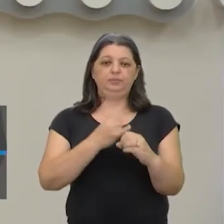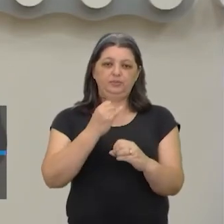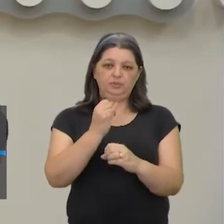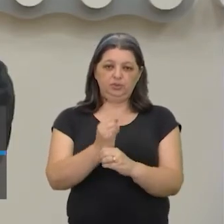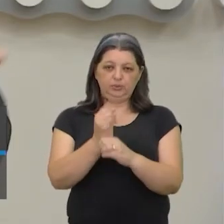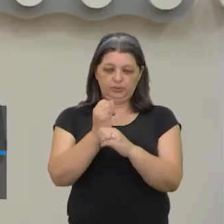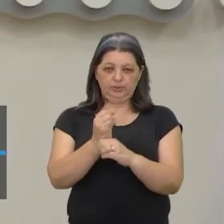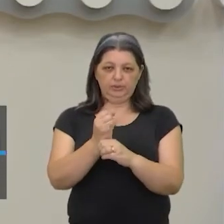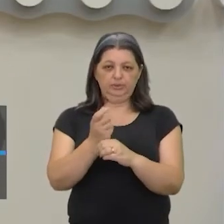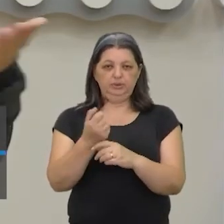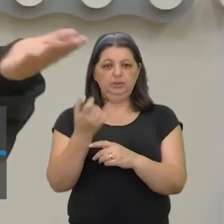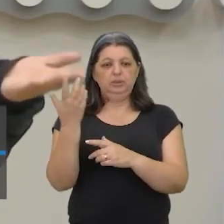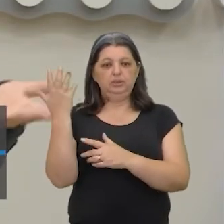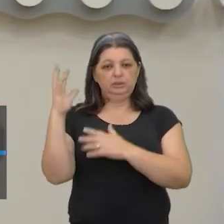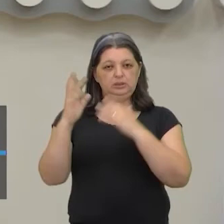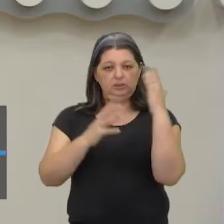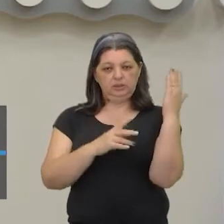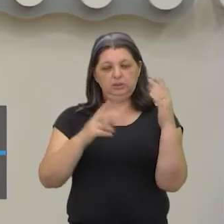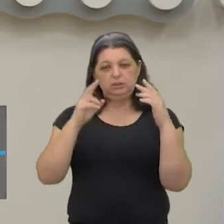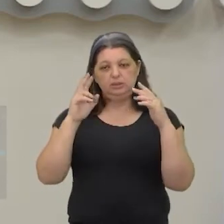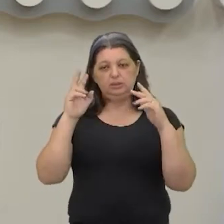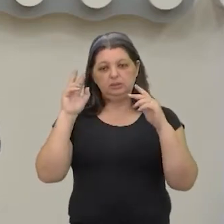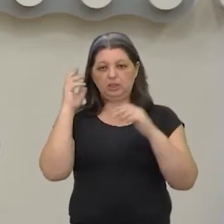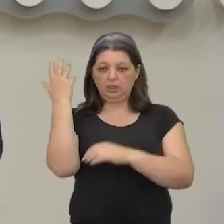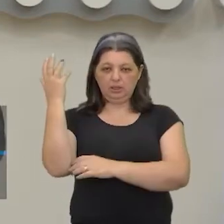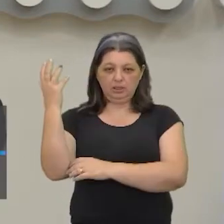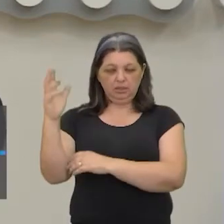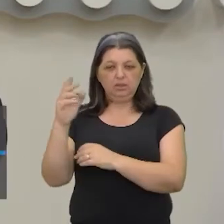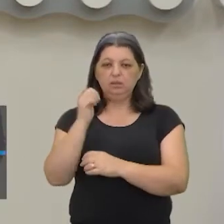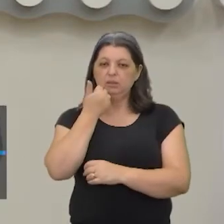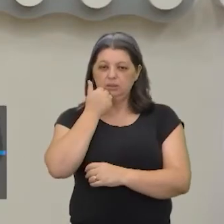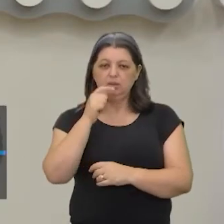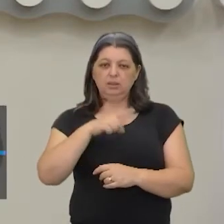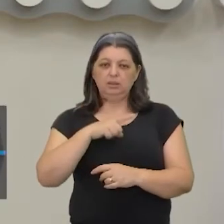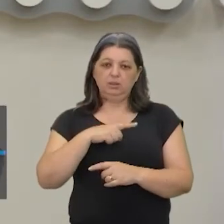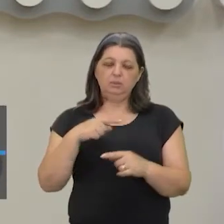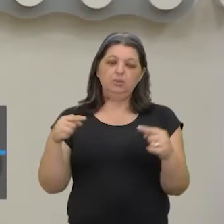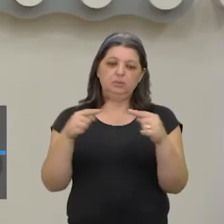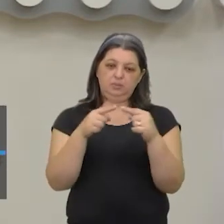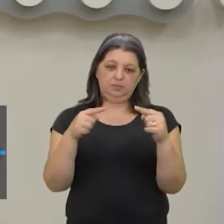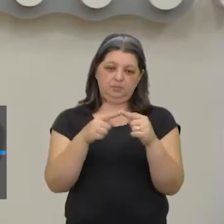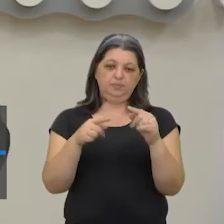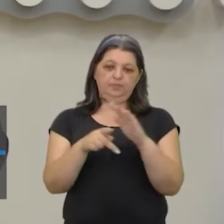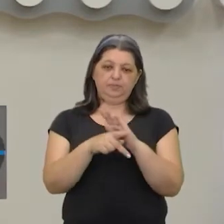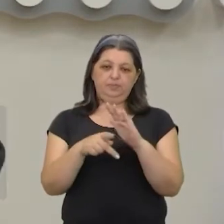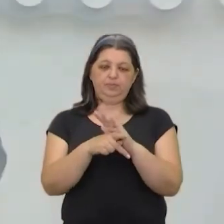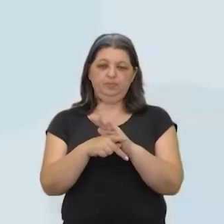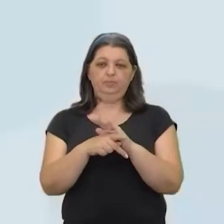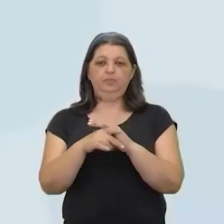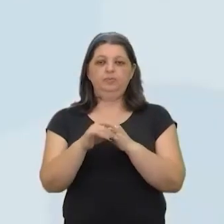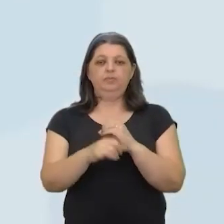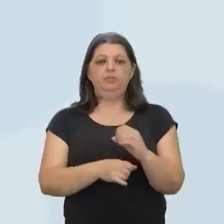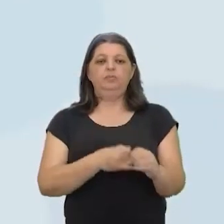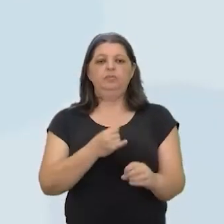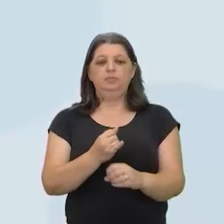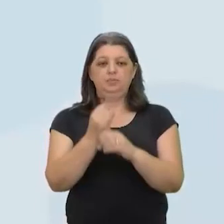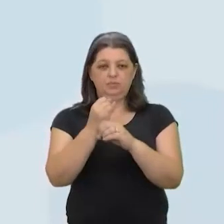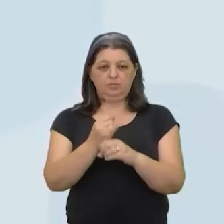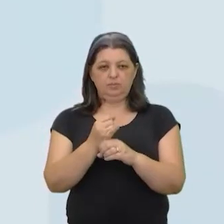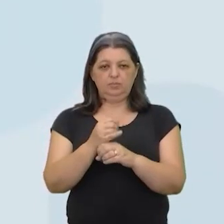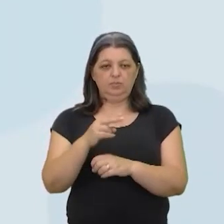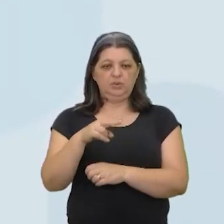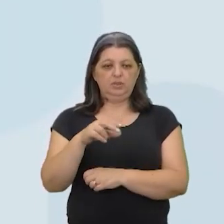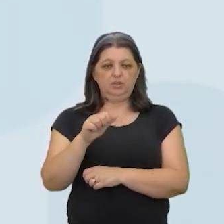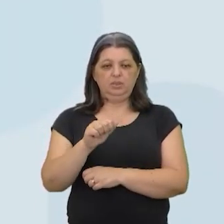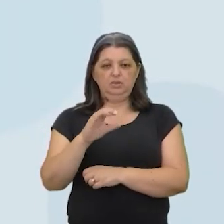da natureza no seu itinerário, aí você tem um aprofundamento da ligação iônica. Exemplo de ligação iônica,